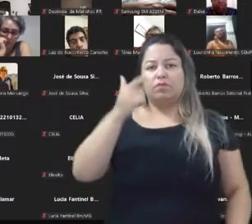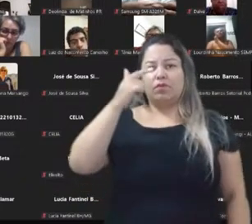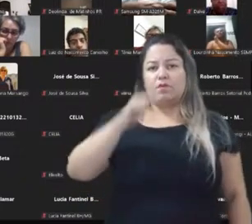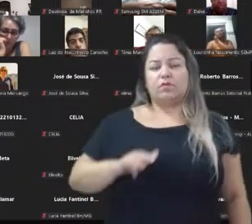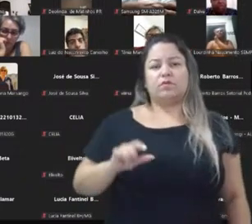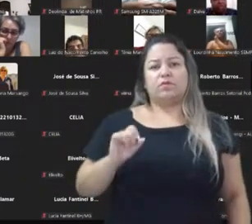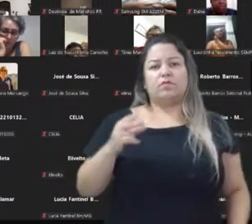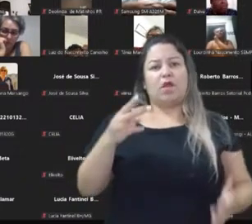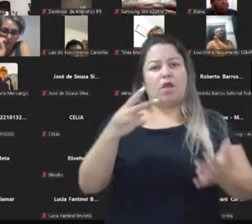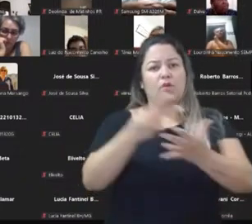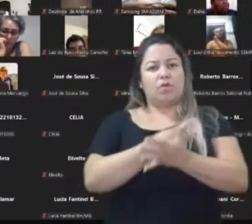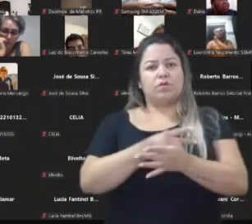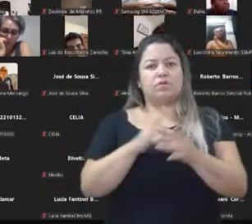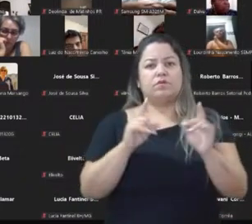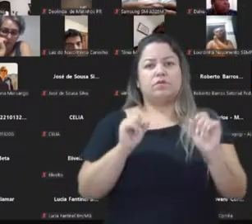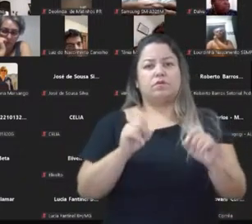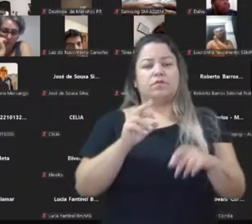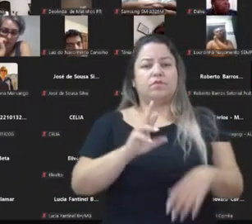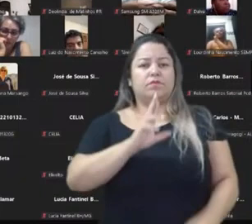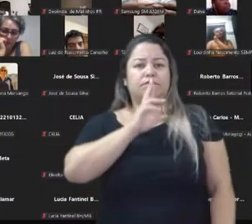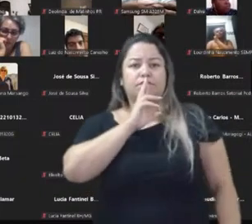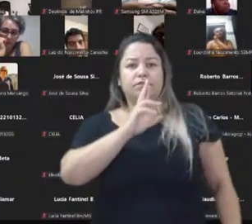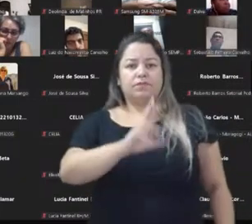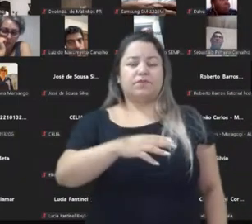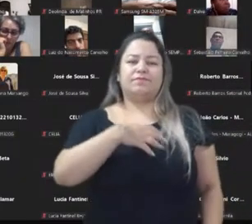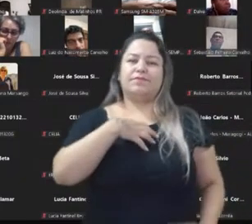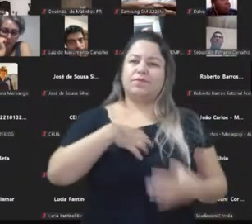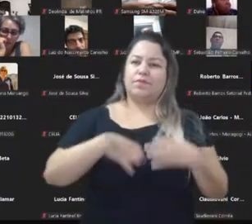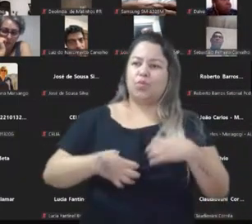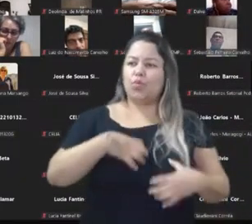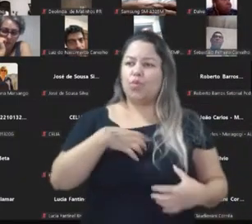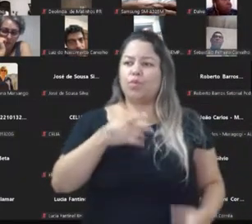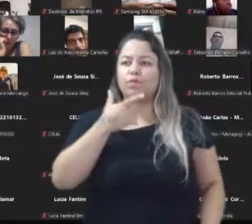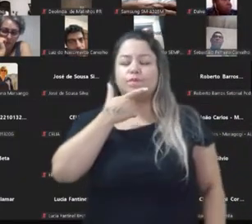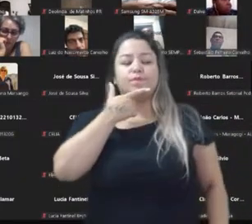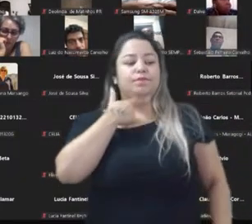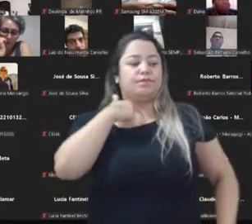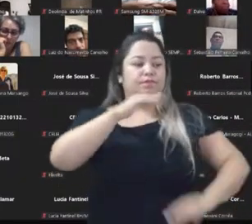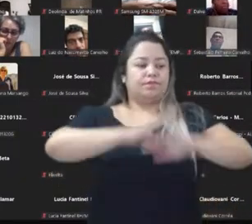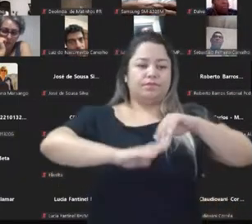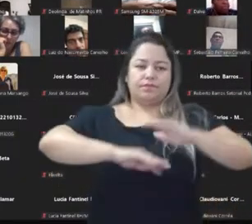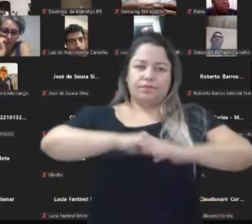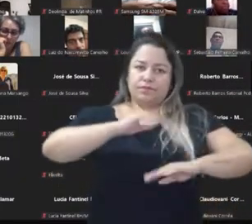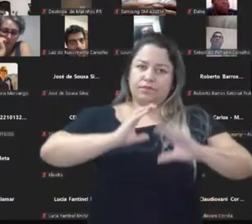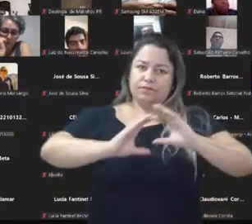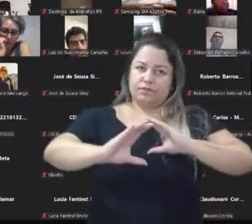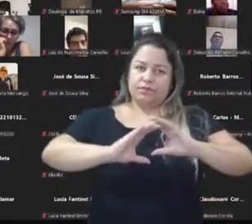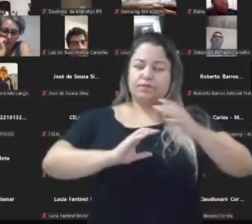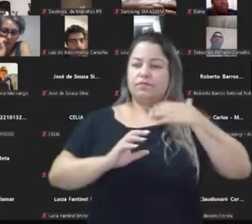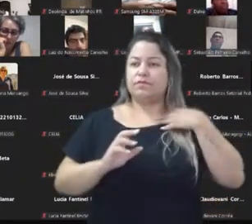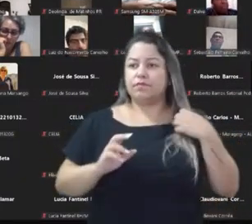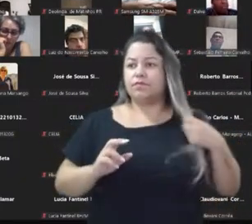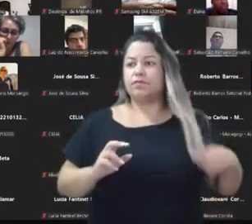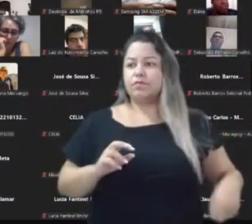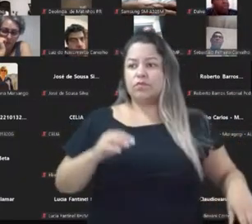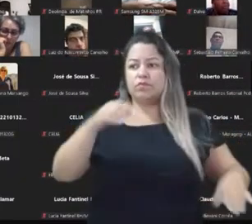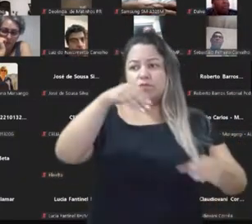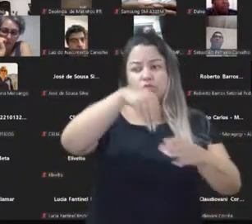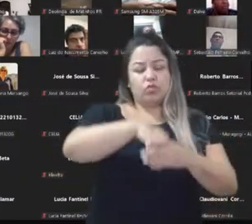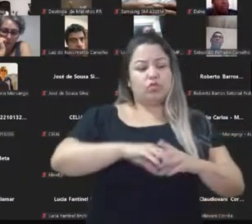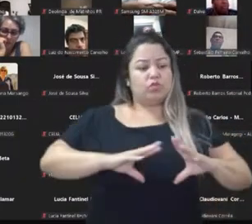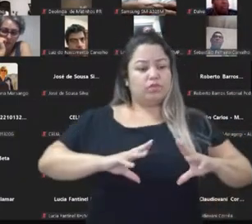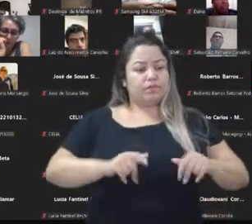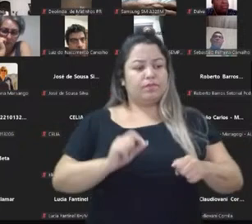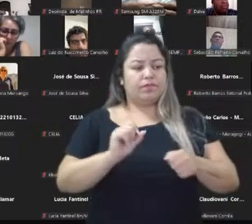viesse a responder esse Anseio e essa vontade de atuar na questão da comunicação dentro dos moldes de tudo que vocês